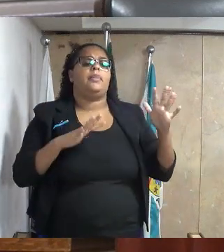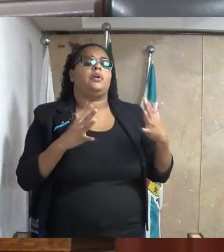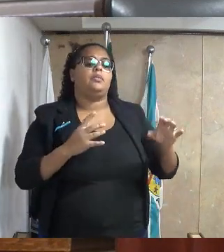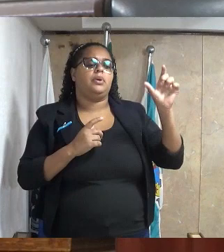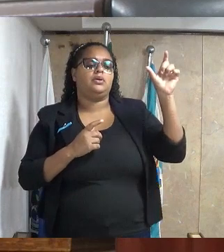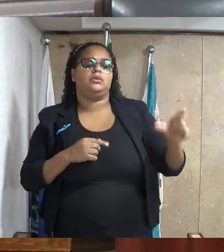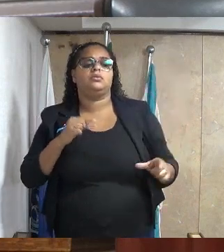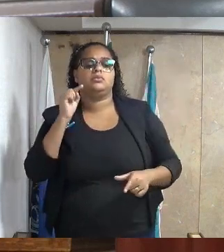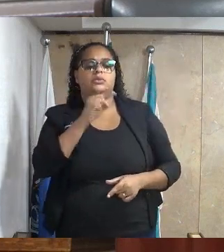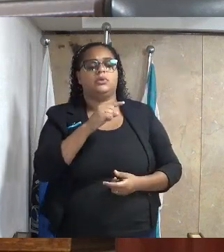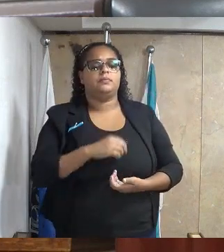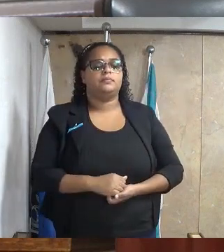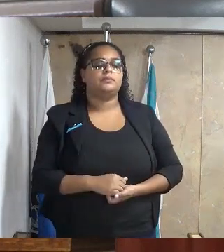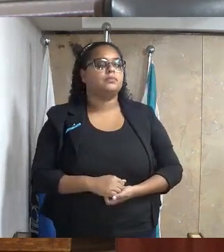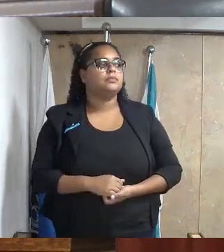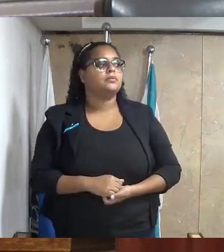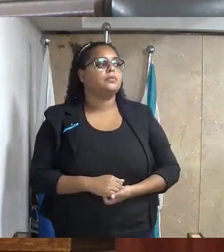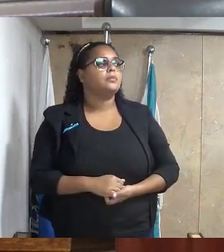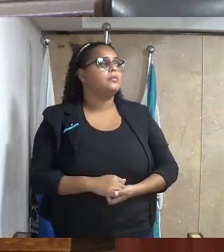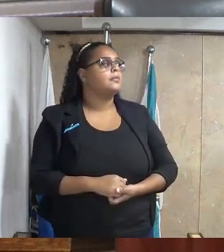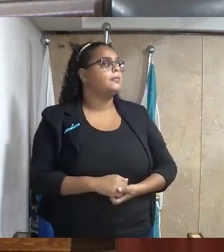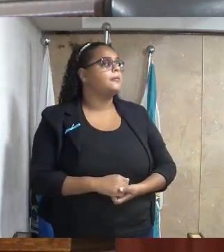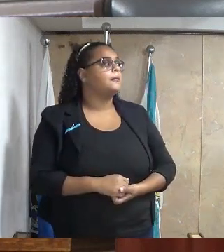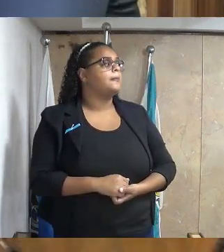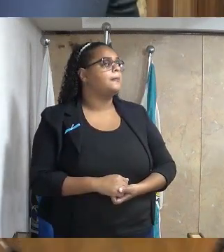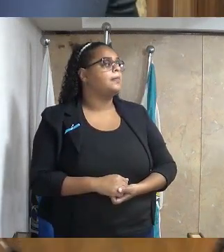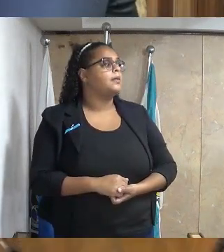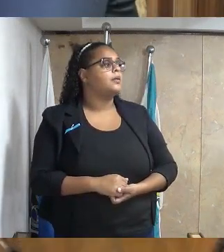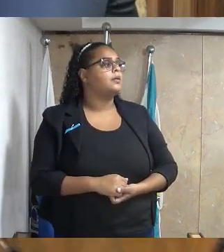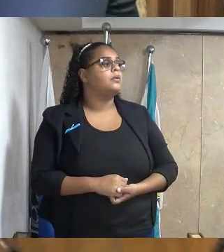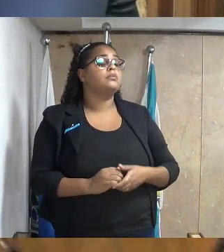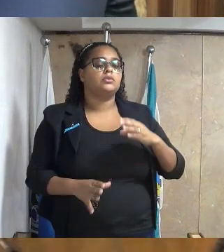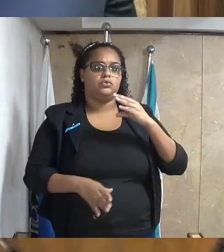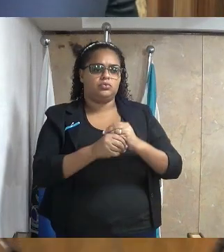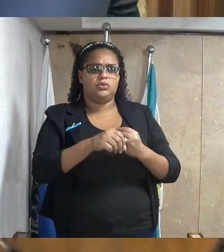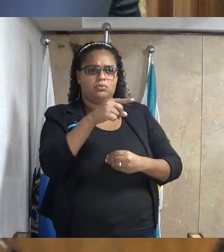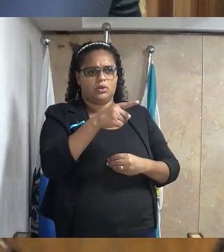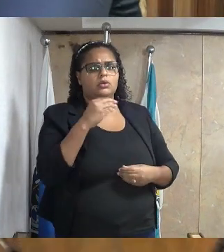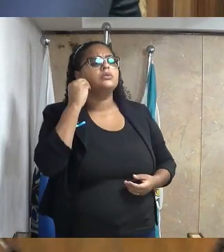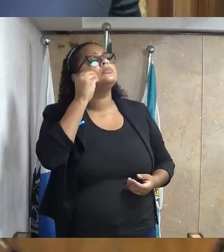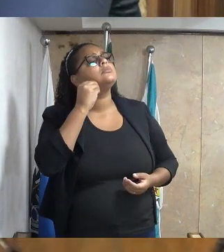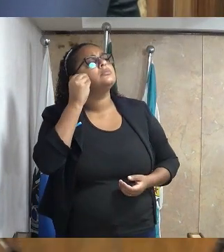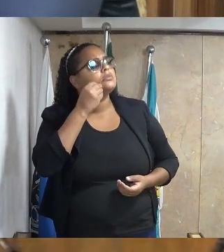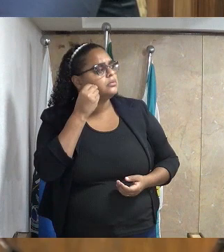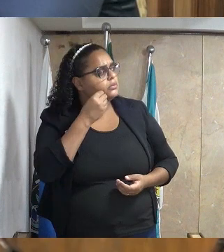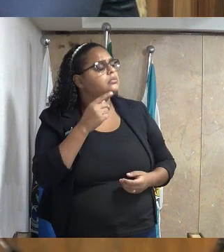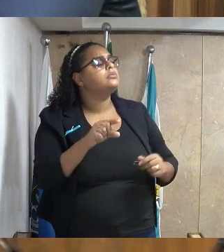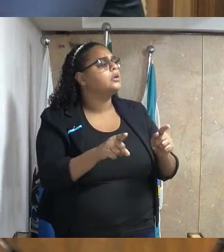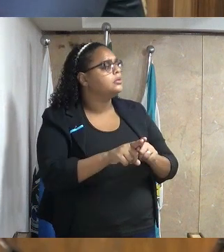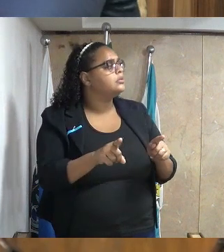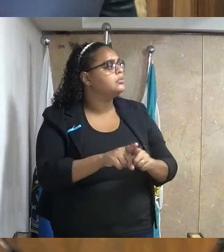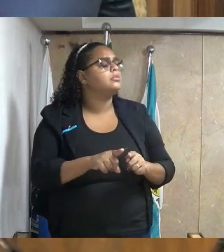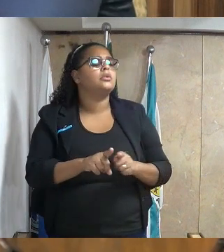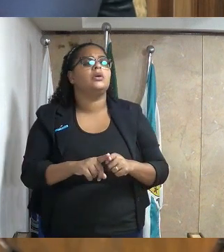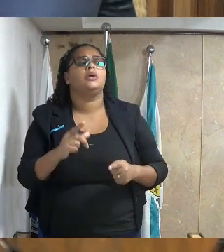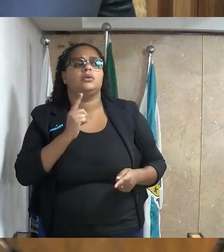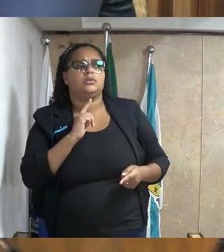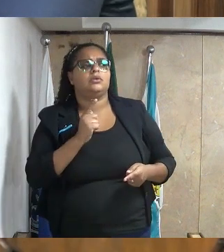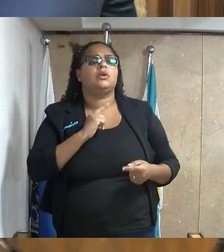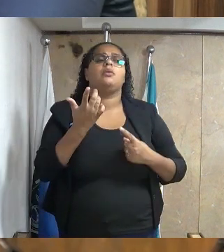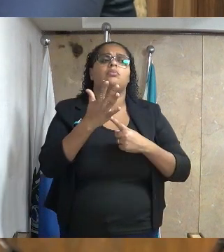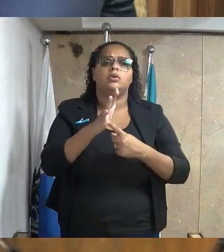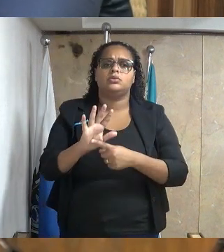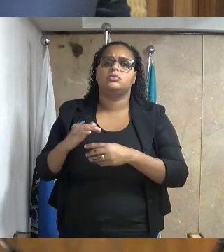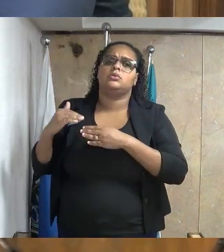aí pela parte. Vereador, aqui para corroborar com o discurso de Vossa Excelência, você que tem